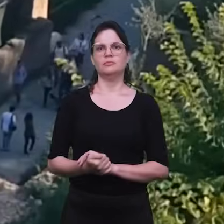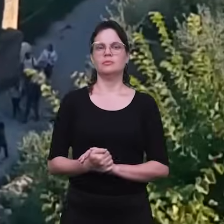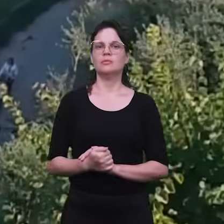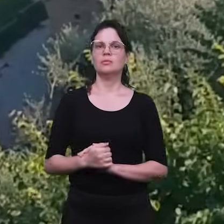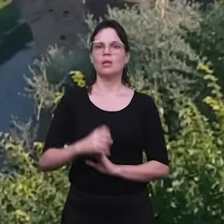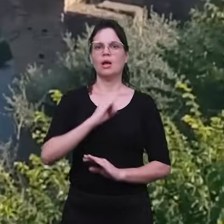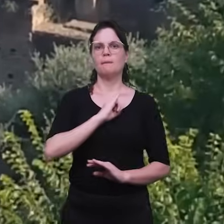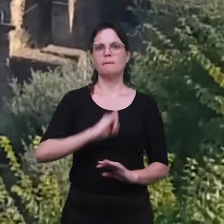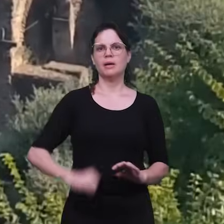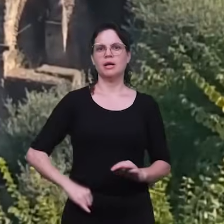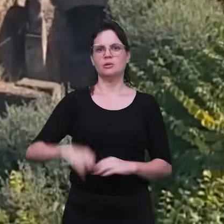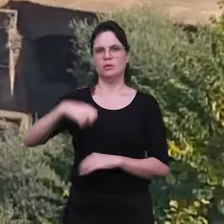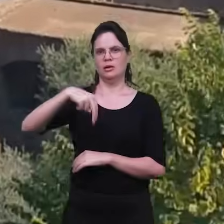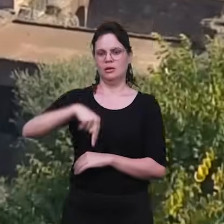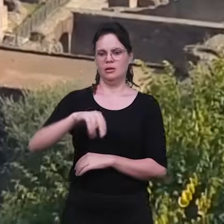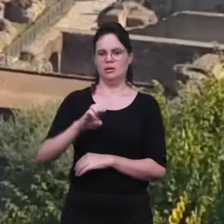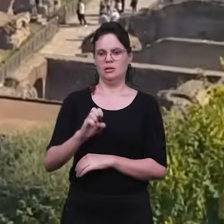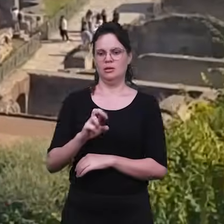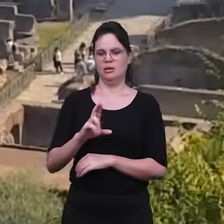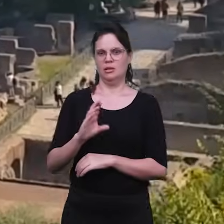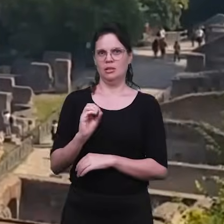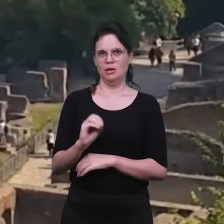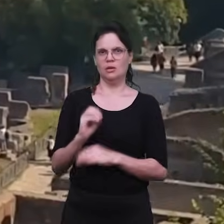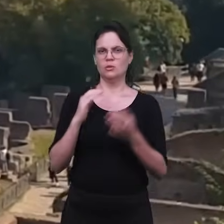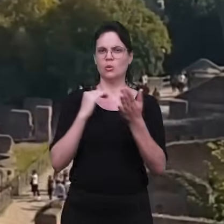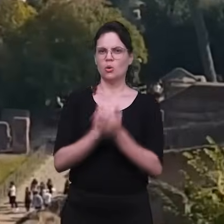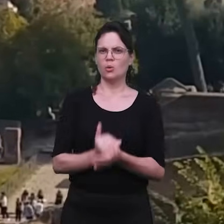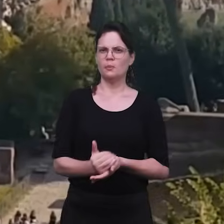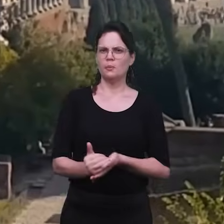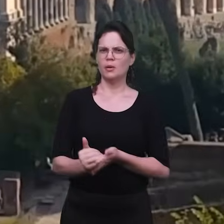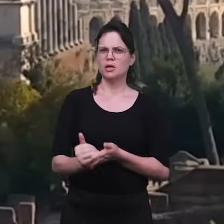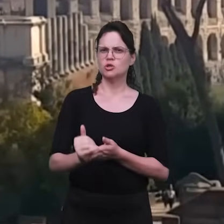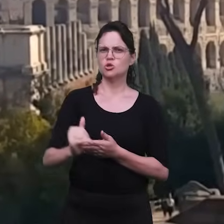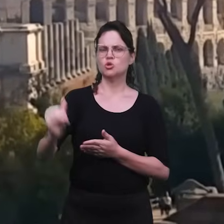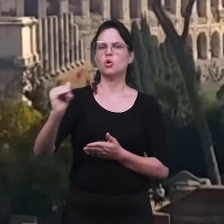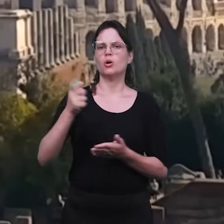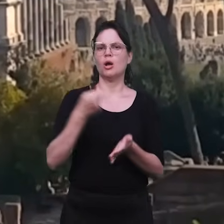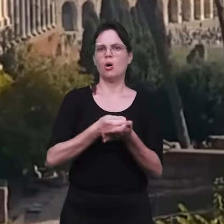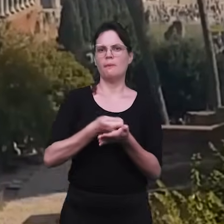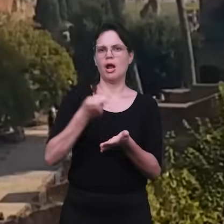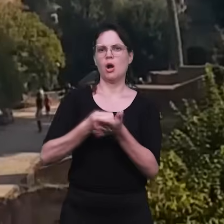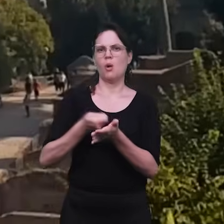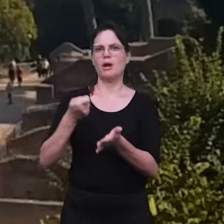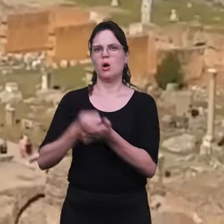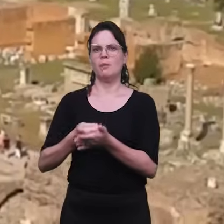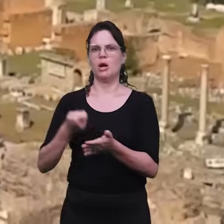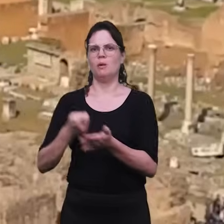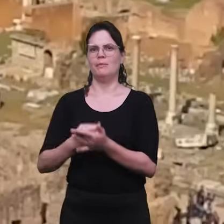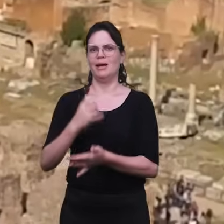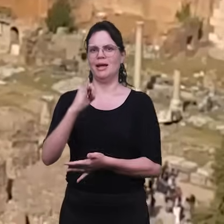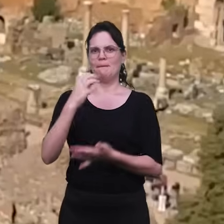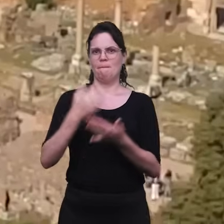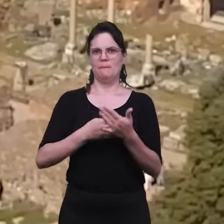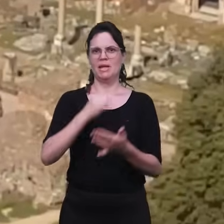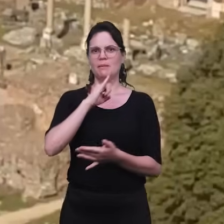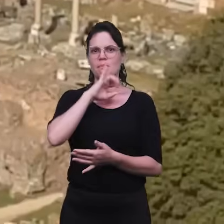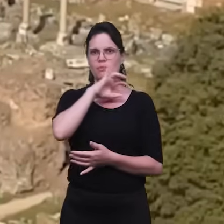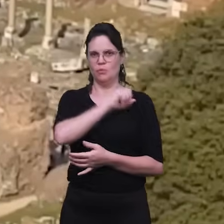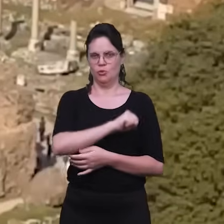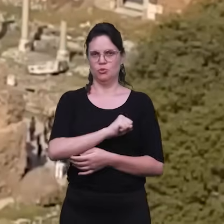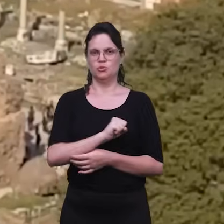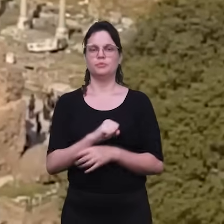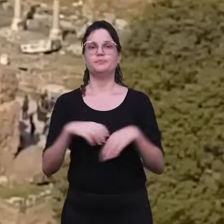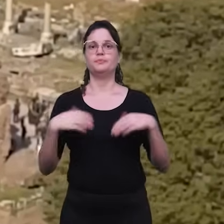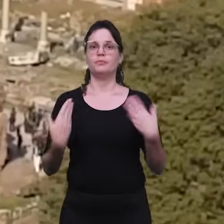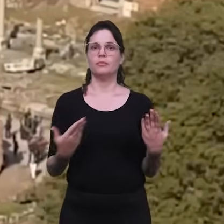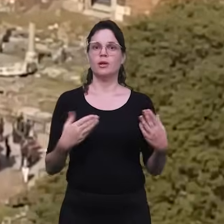Nero, e Nero começou a aumentar muitos impostos. E aí a província da Judéia